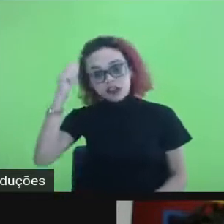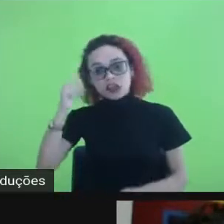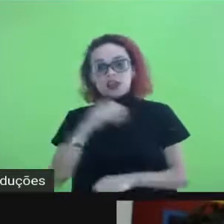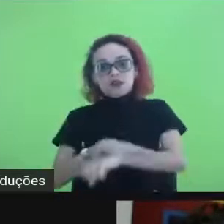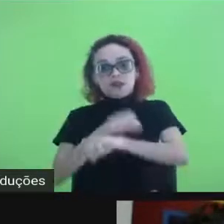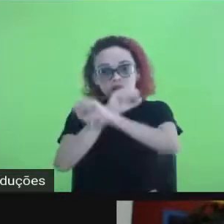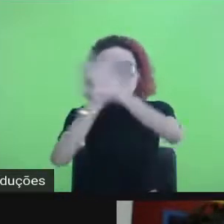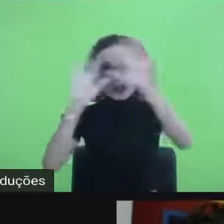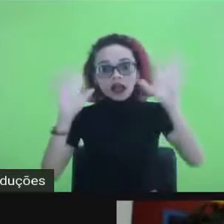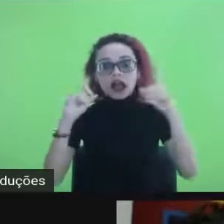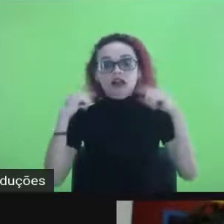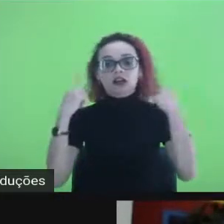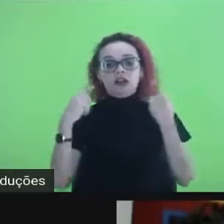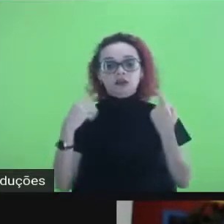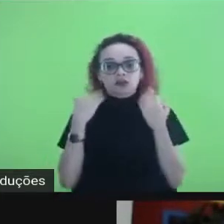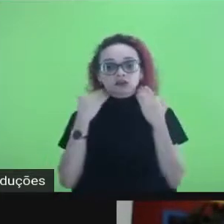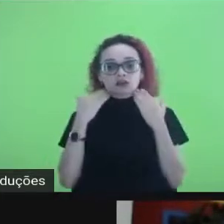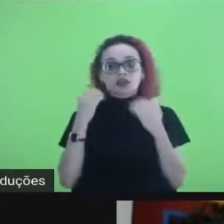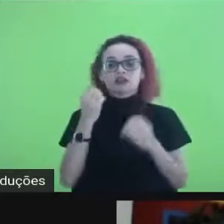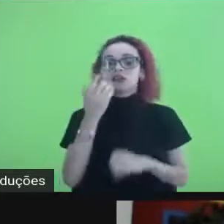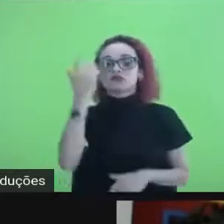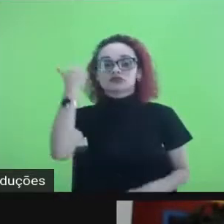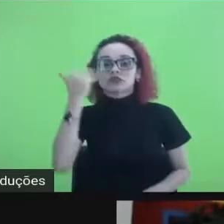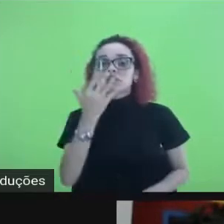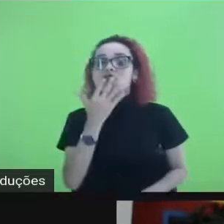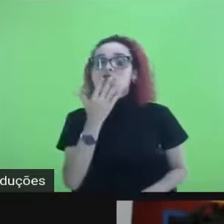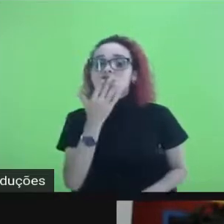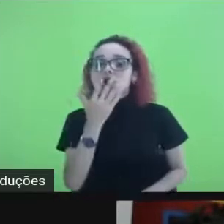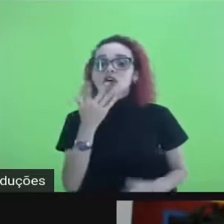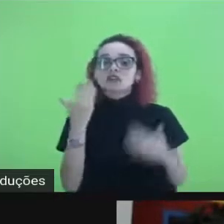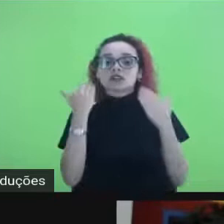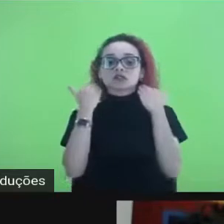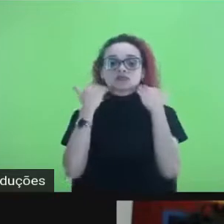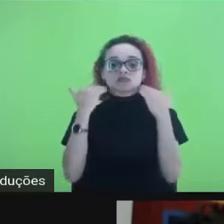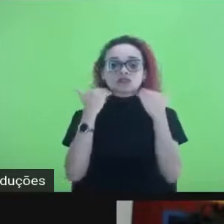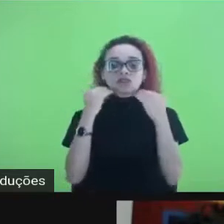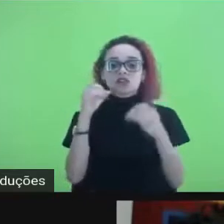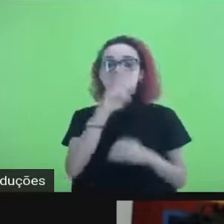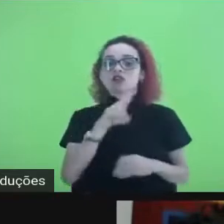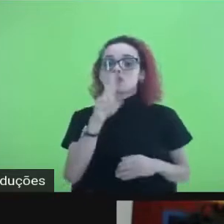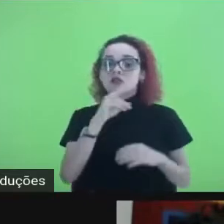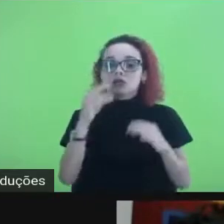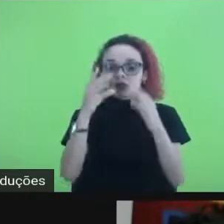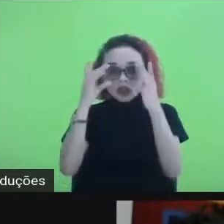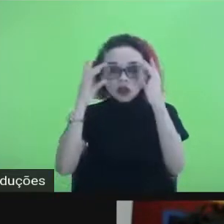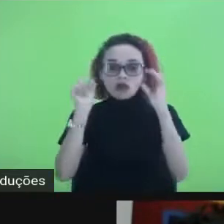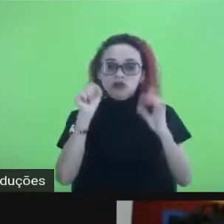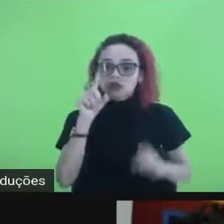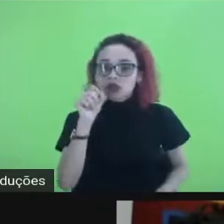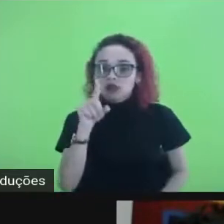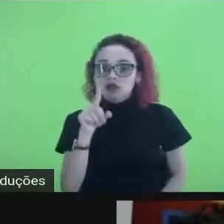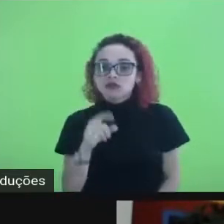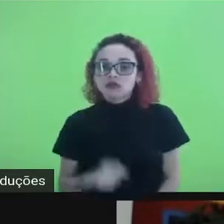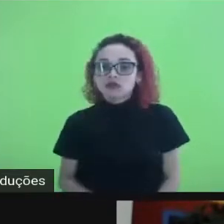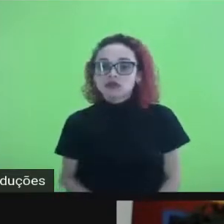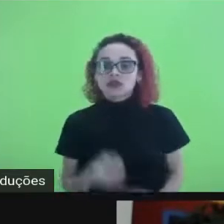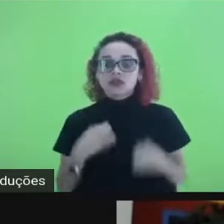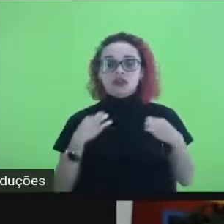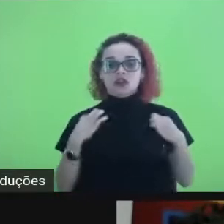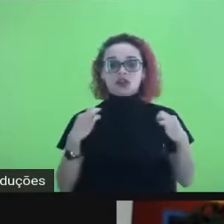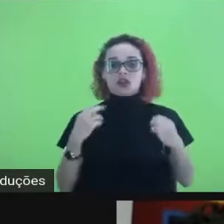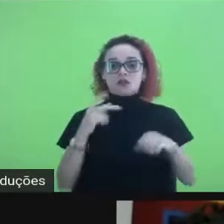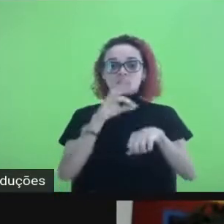cabelos cacheados com mechas rosas na altura do pescoço, usando óculos azul escuro e blusa